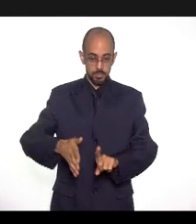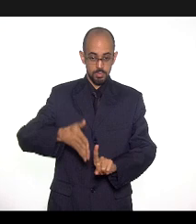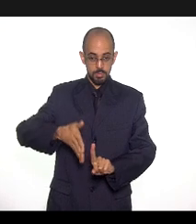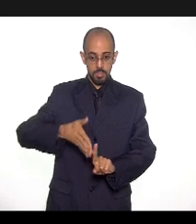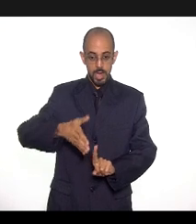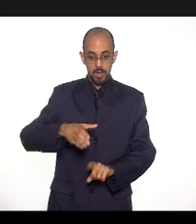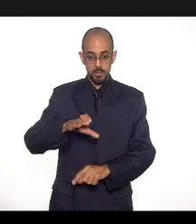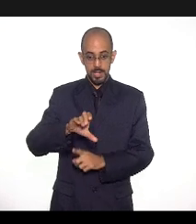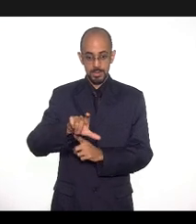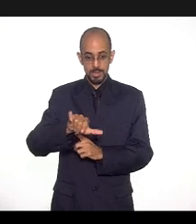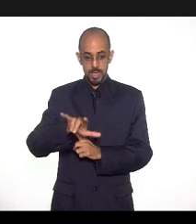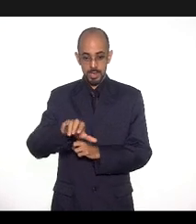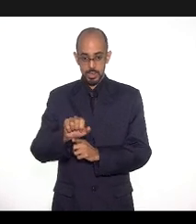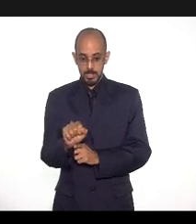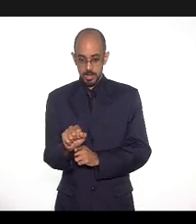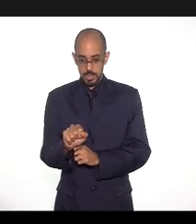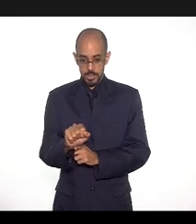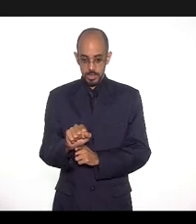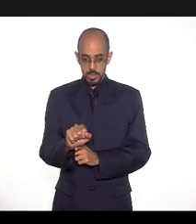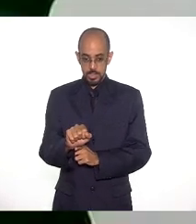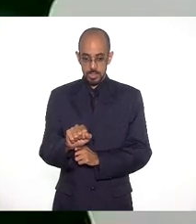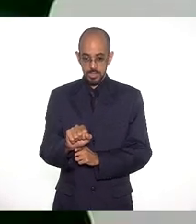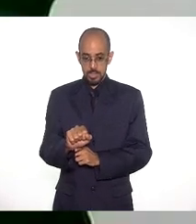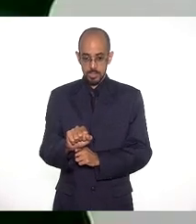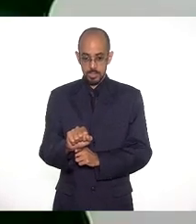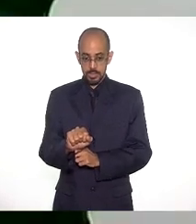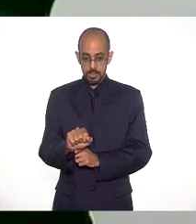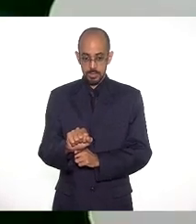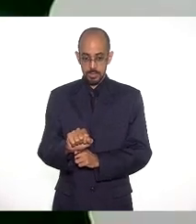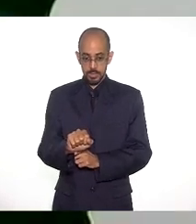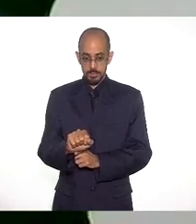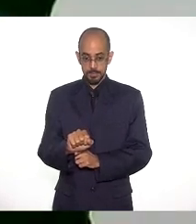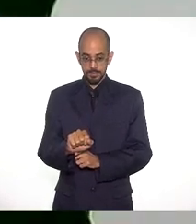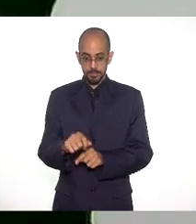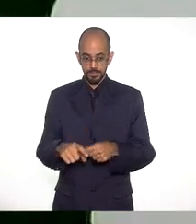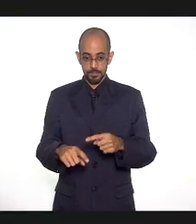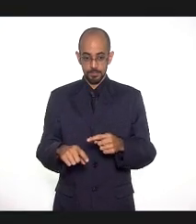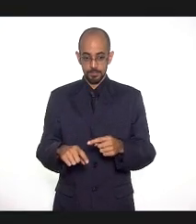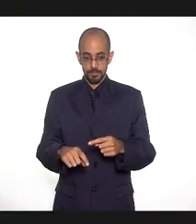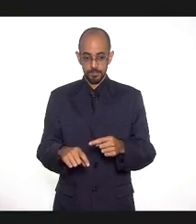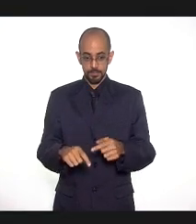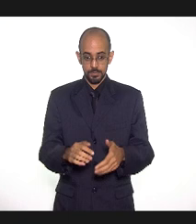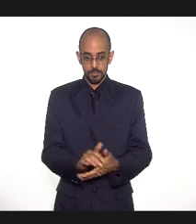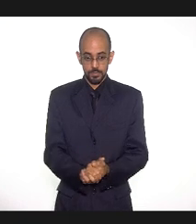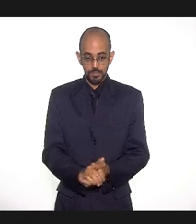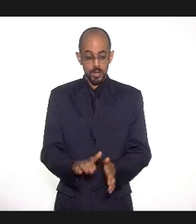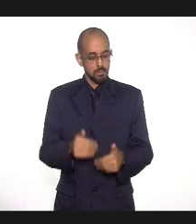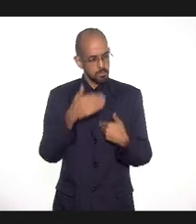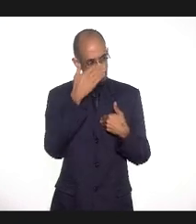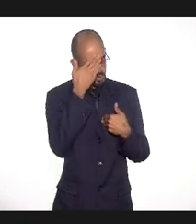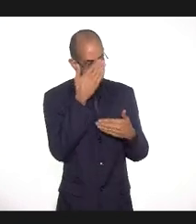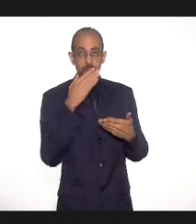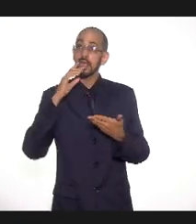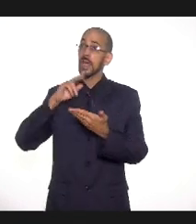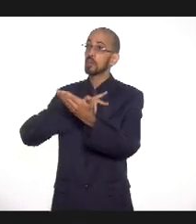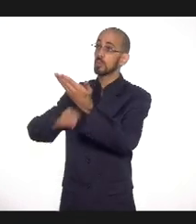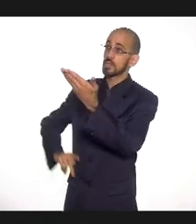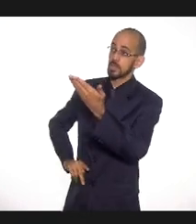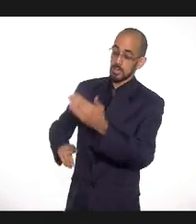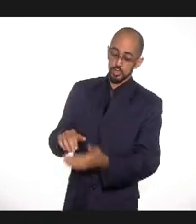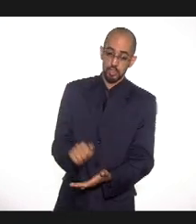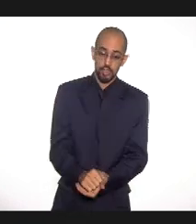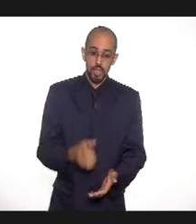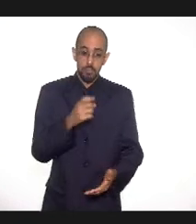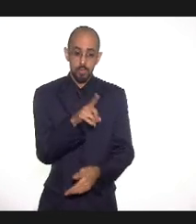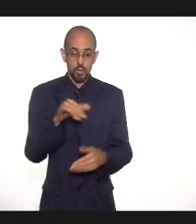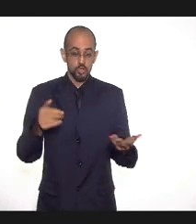Célia Jordão, depois eu... Desculpa, deputada Célia. Obrigada, presidente. Márcio, bom